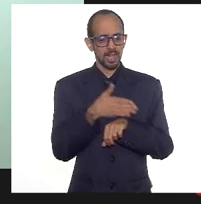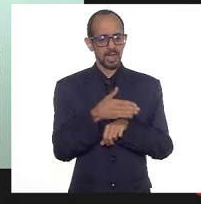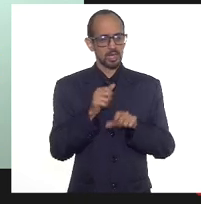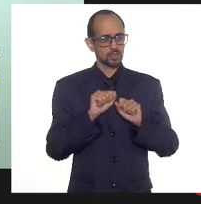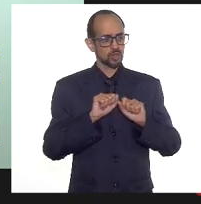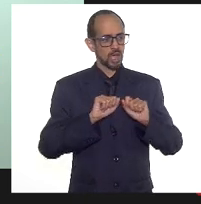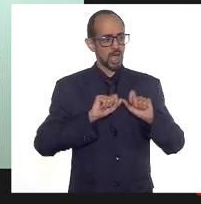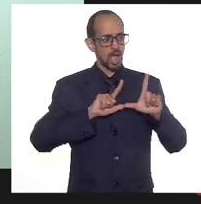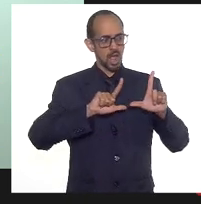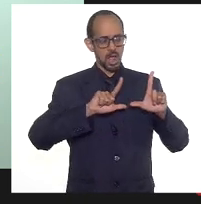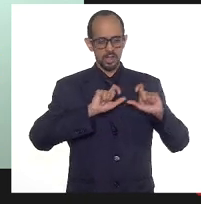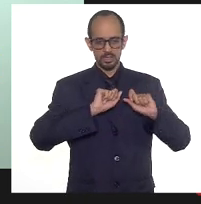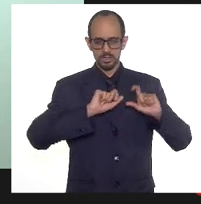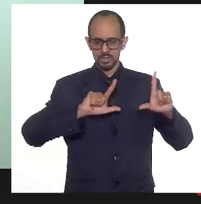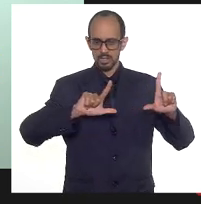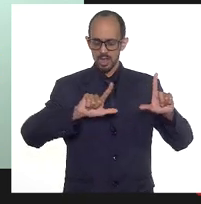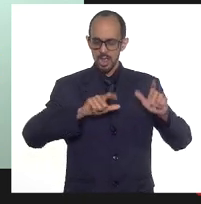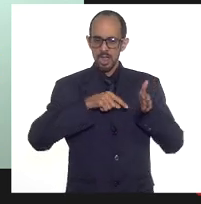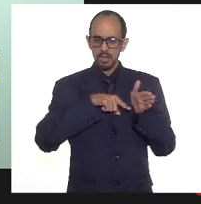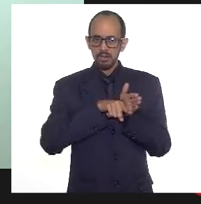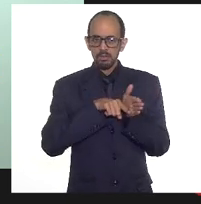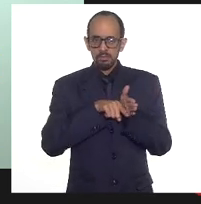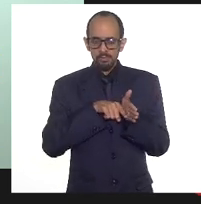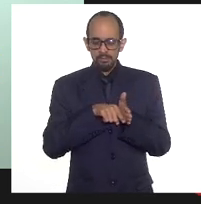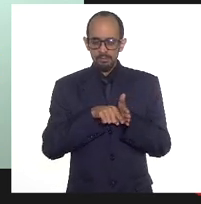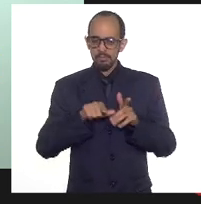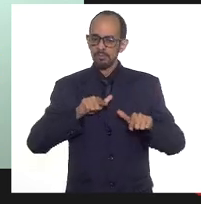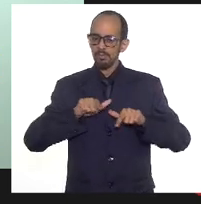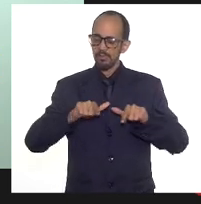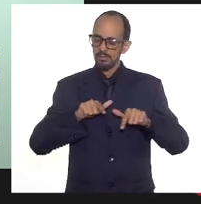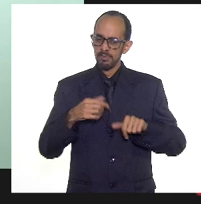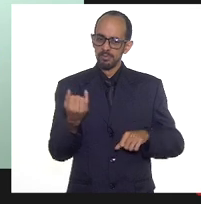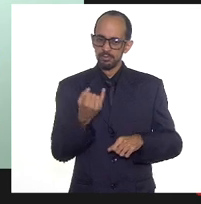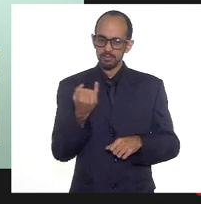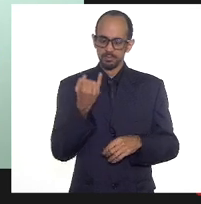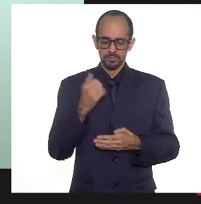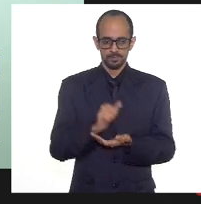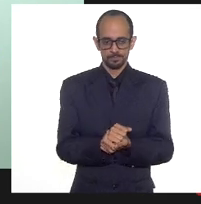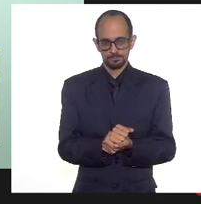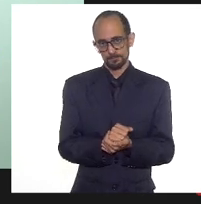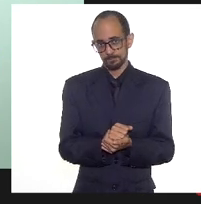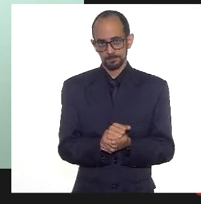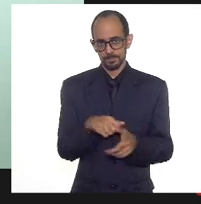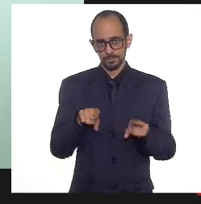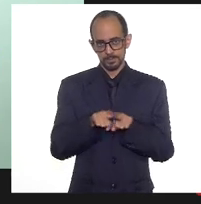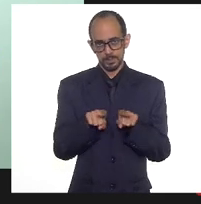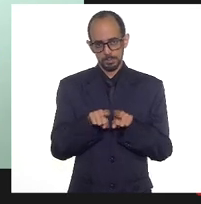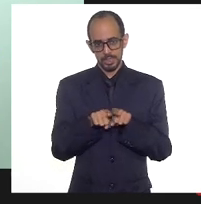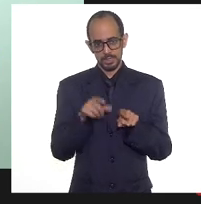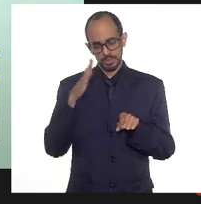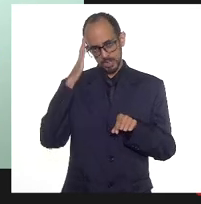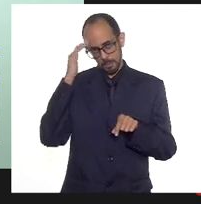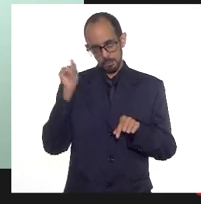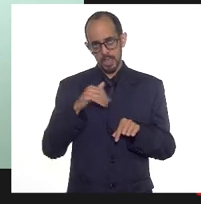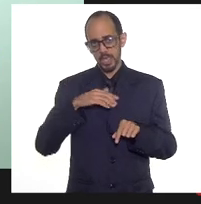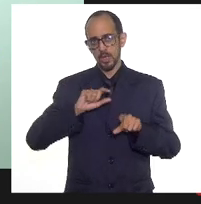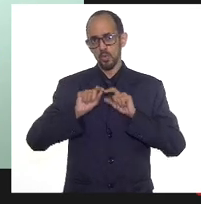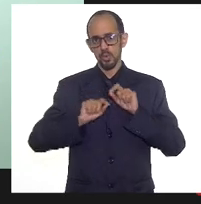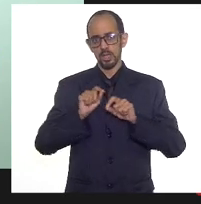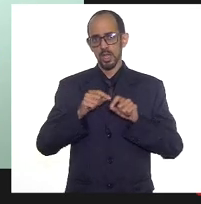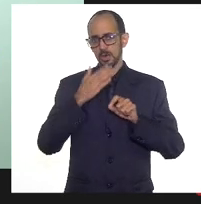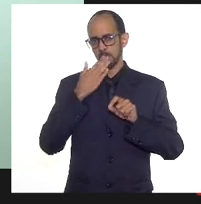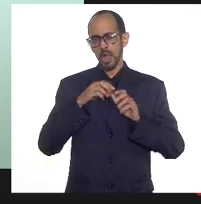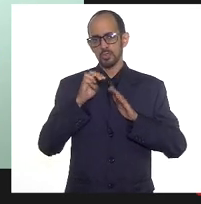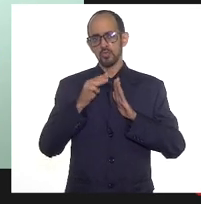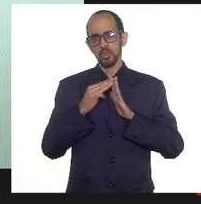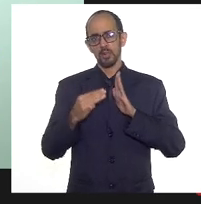essas duas pesquisas, esses dois trabalhos de campo, que são importantíssimos, e saber delas qual foram as